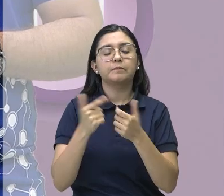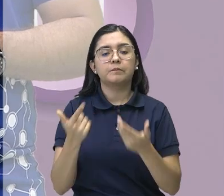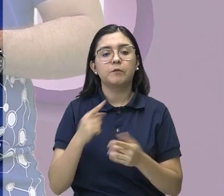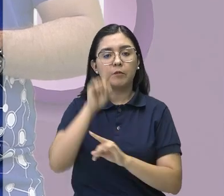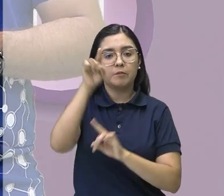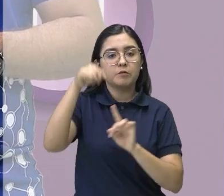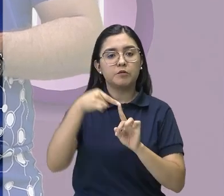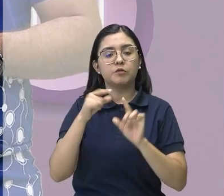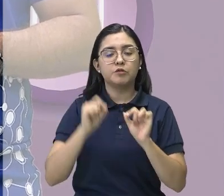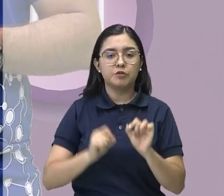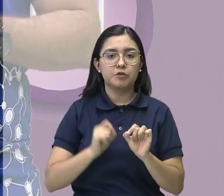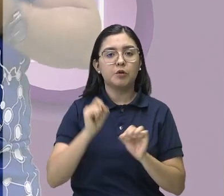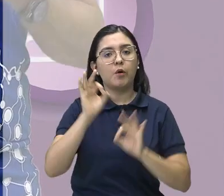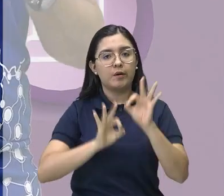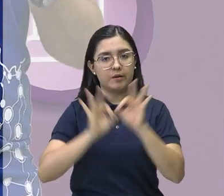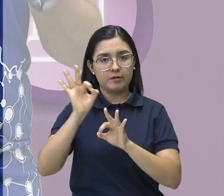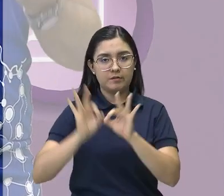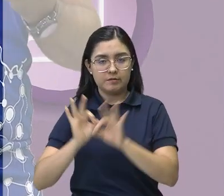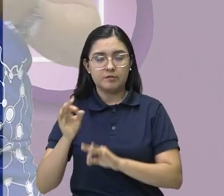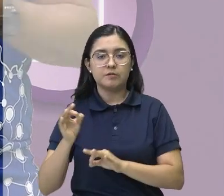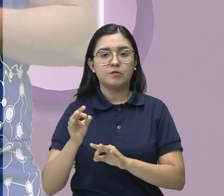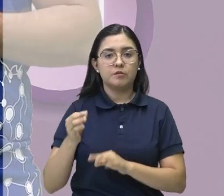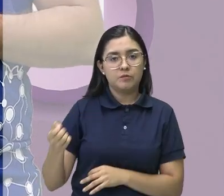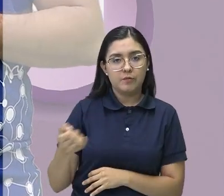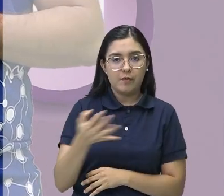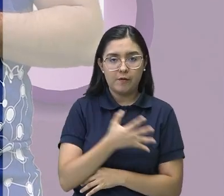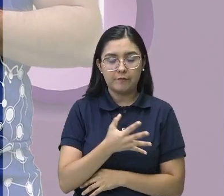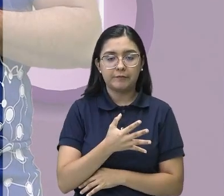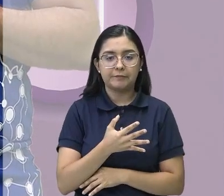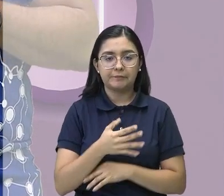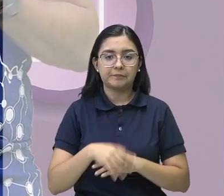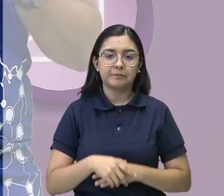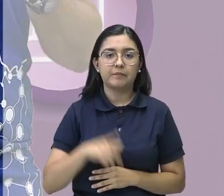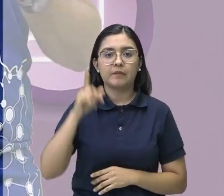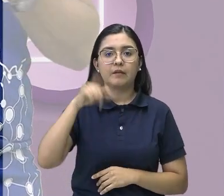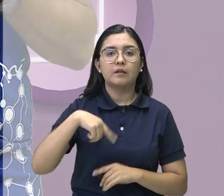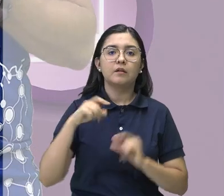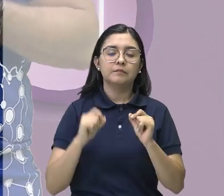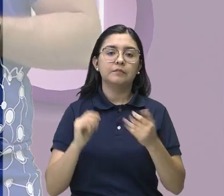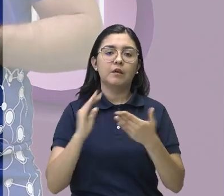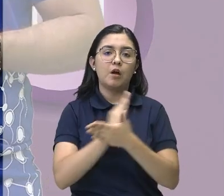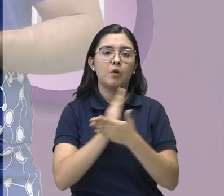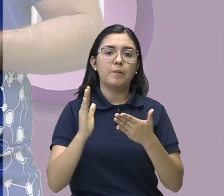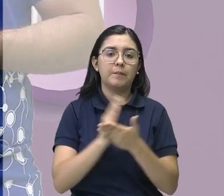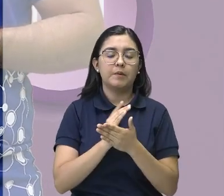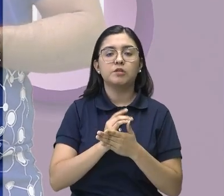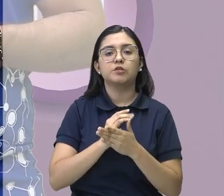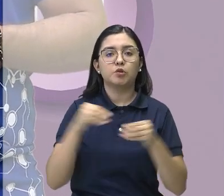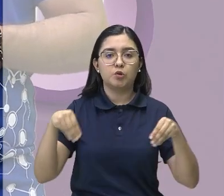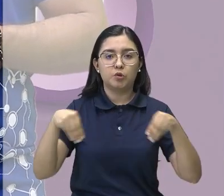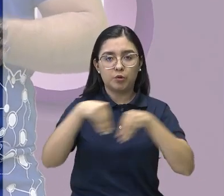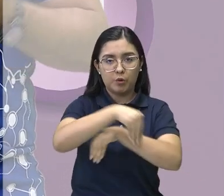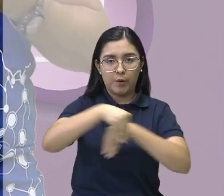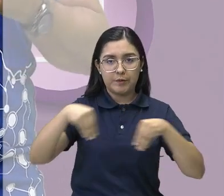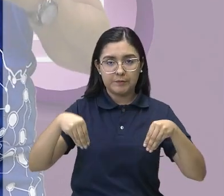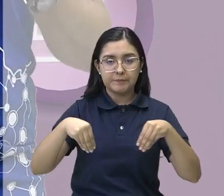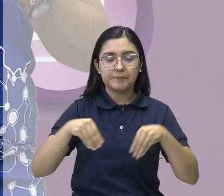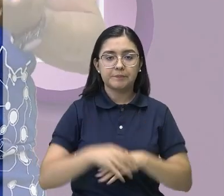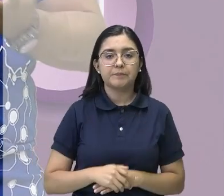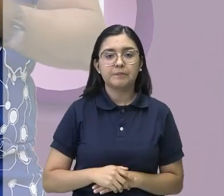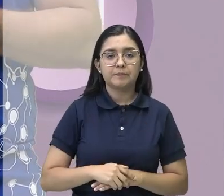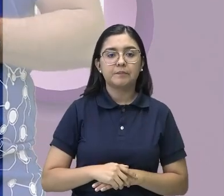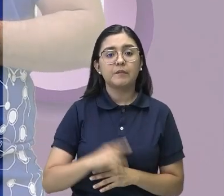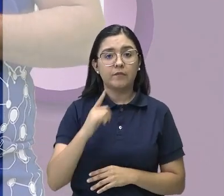uma nova ordem. Então, permutar nada mais é do que a gente fazer algumas trocas, tá bom? A fim